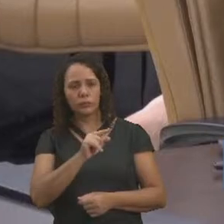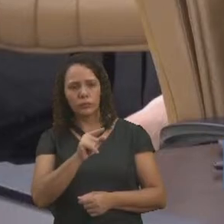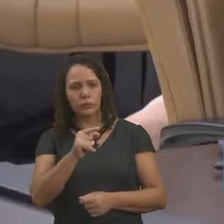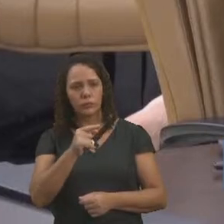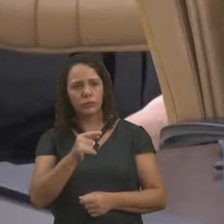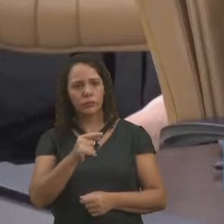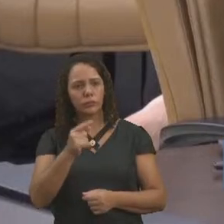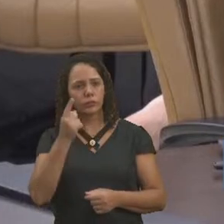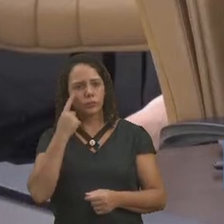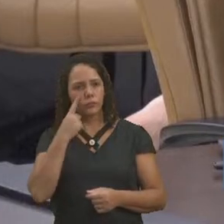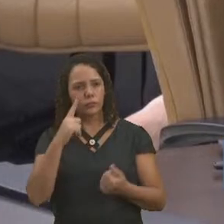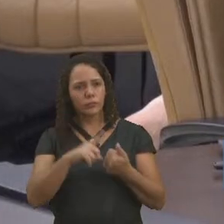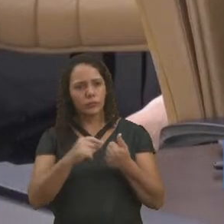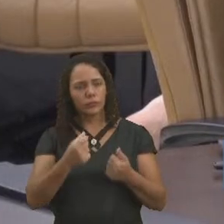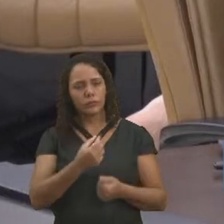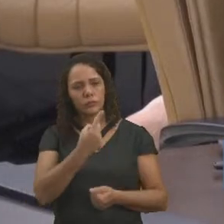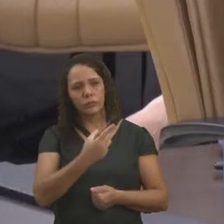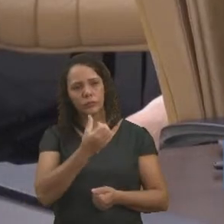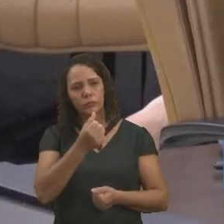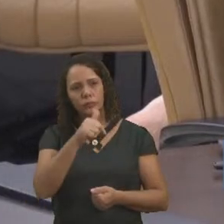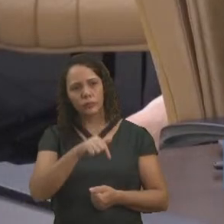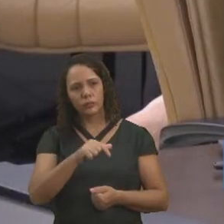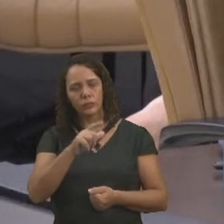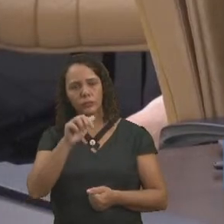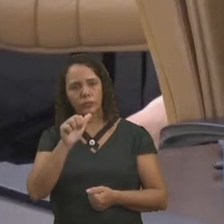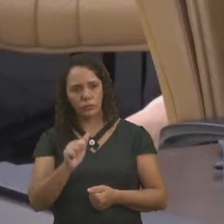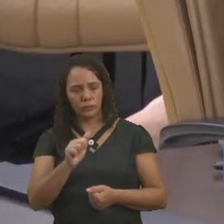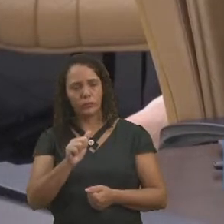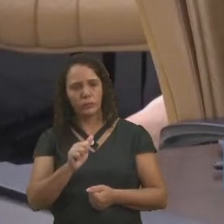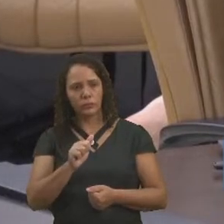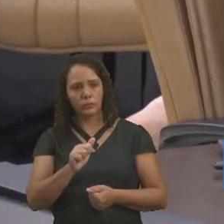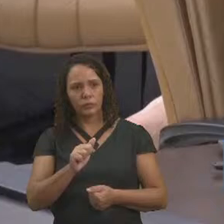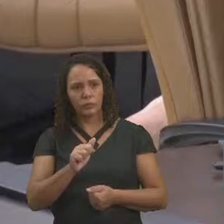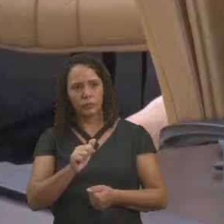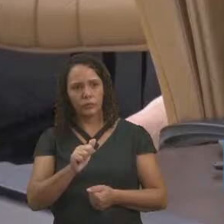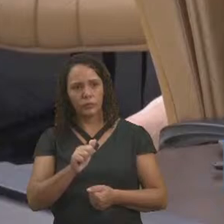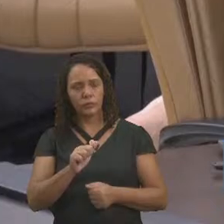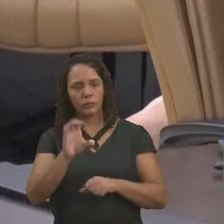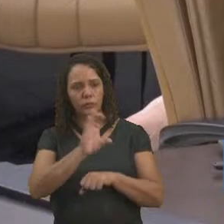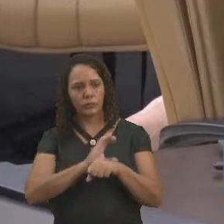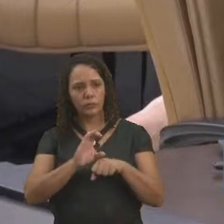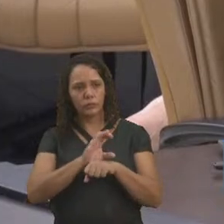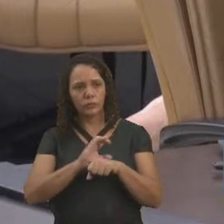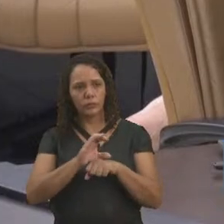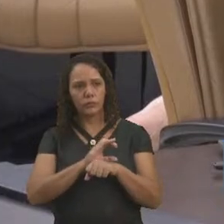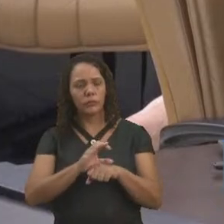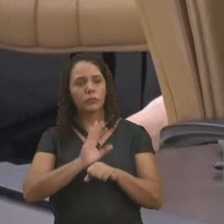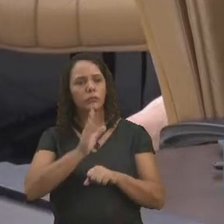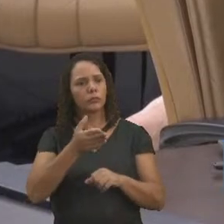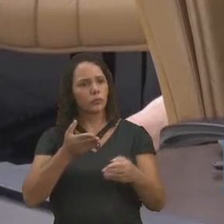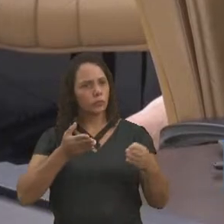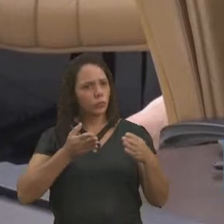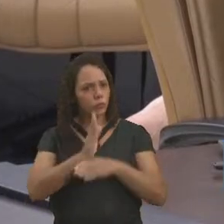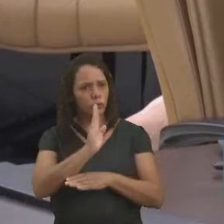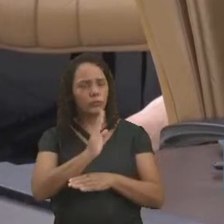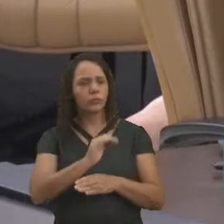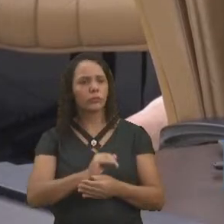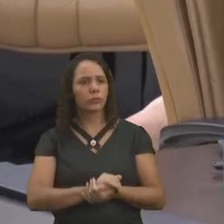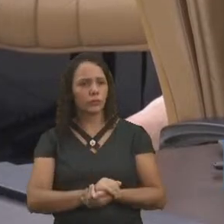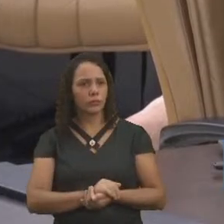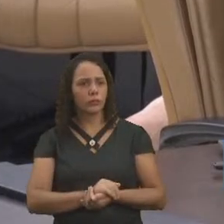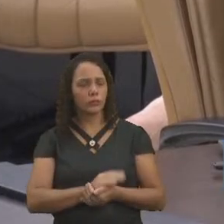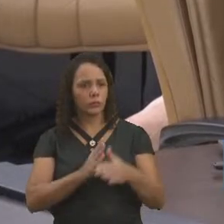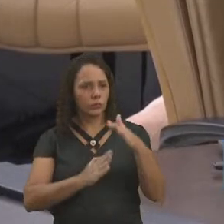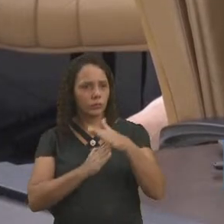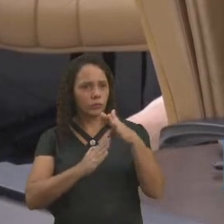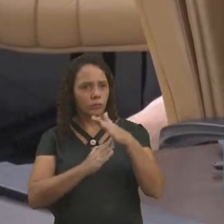artigo 167A, que é justamente o que considera a receita corrente líquida, 167A da Constituição, a gente já passou do limite prudencial, 97%.